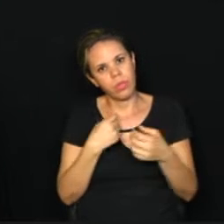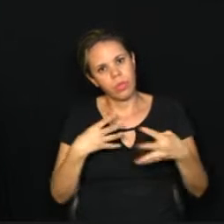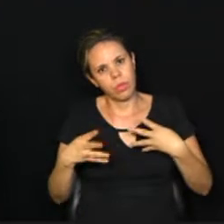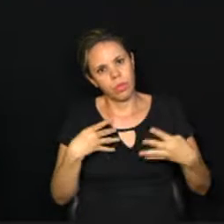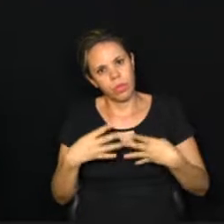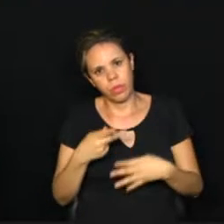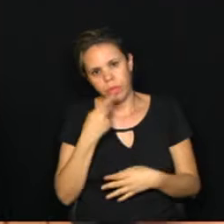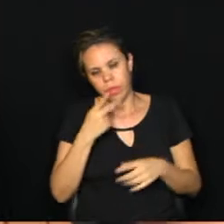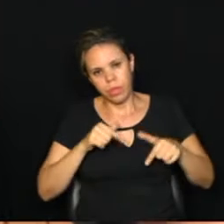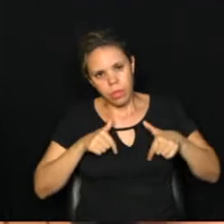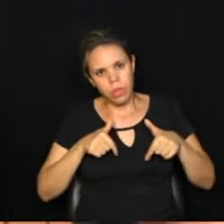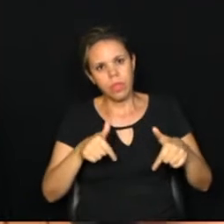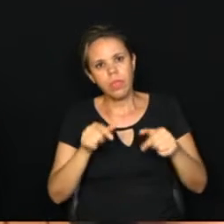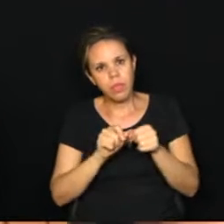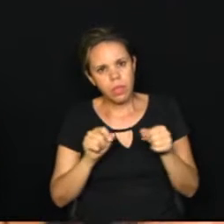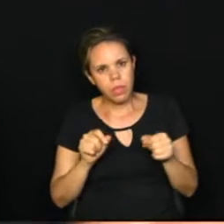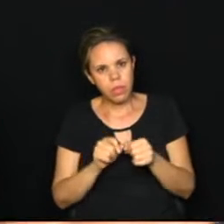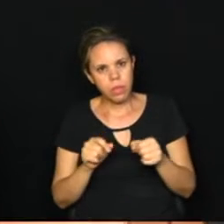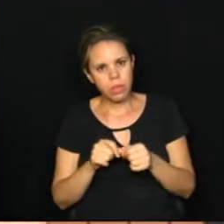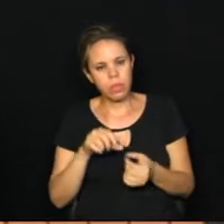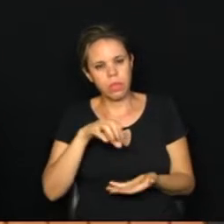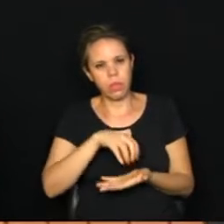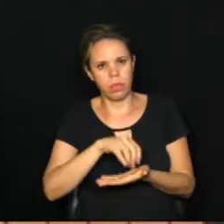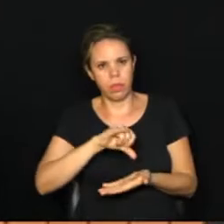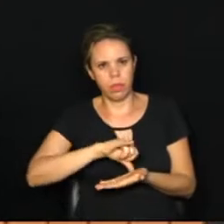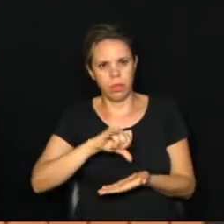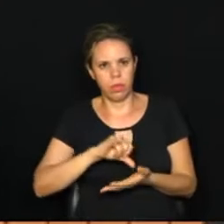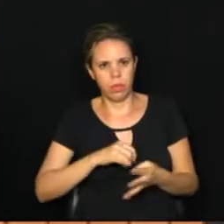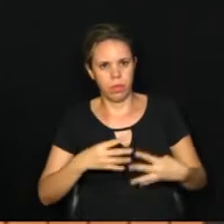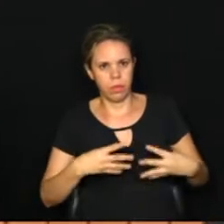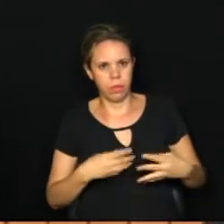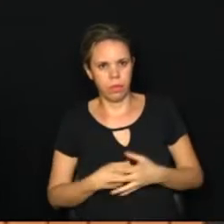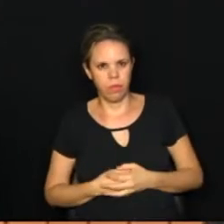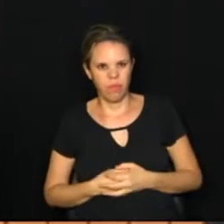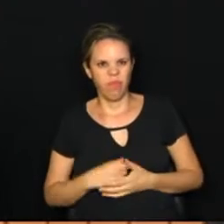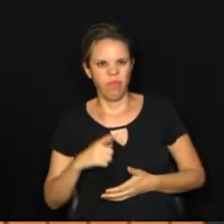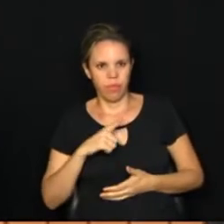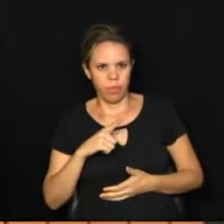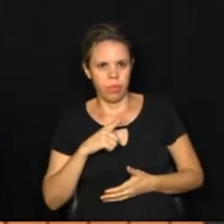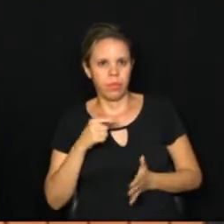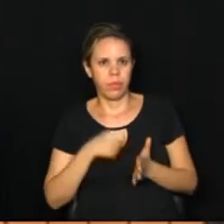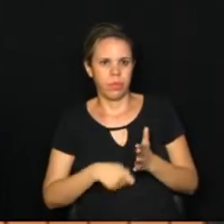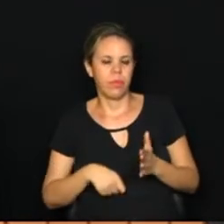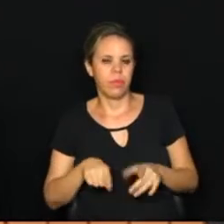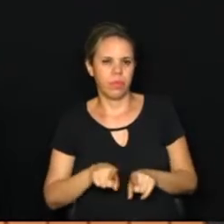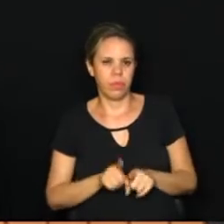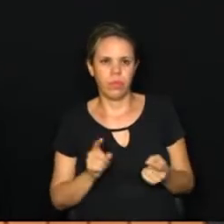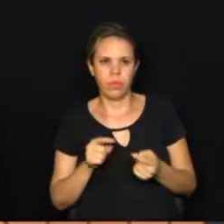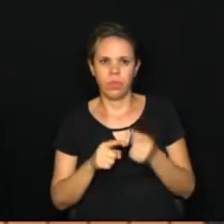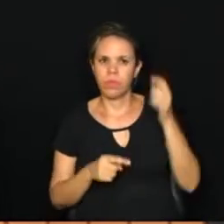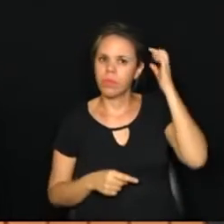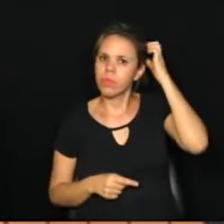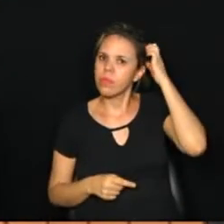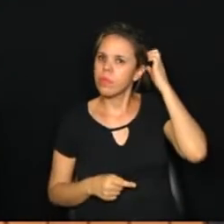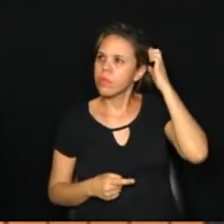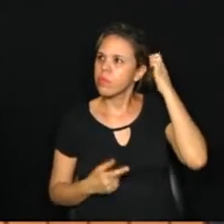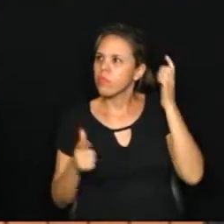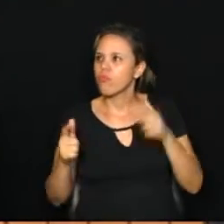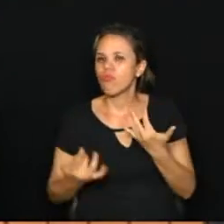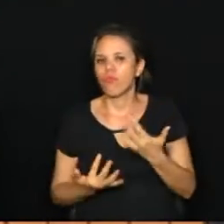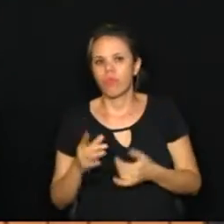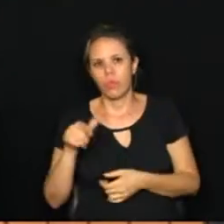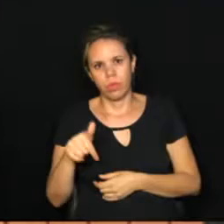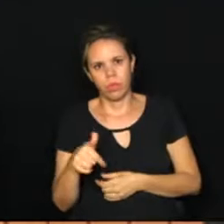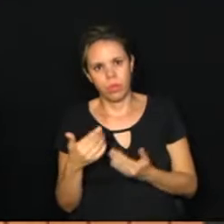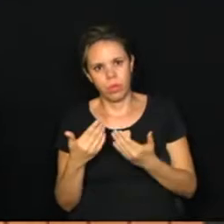de algumas ações que estão sendo adotadas no distrito de Barão Geraldo, que tem sido palco já de queimadas. Depois a